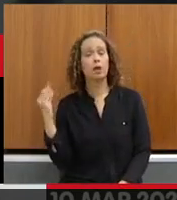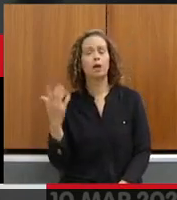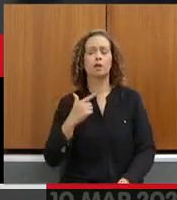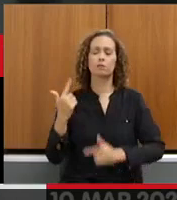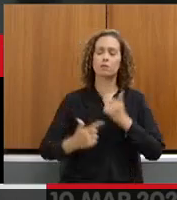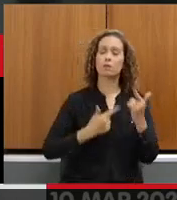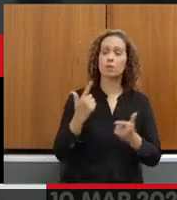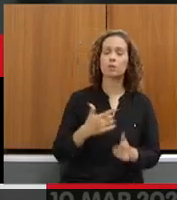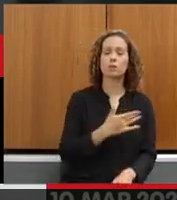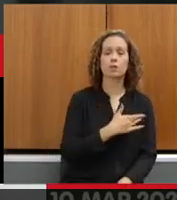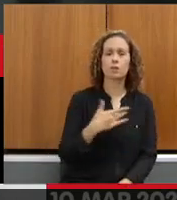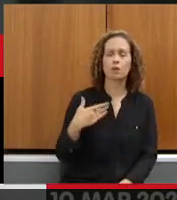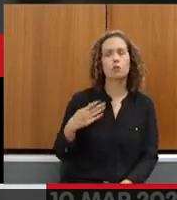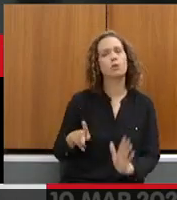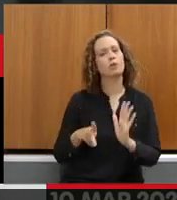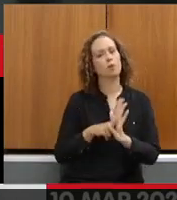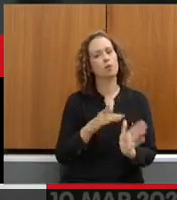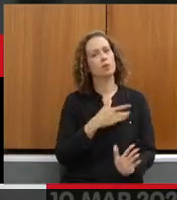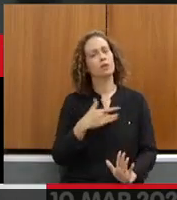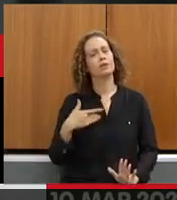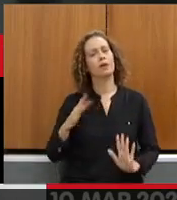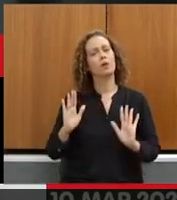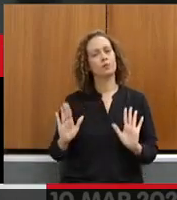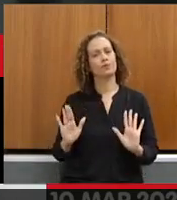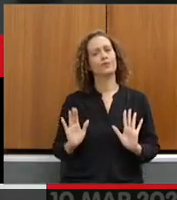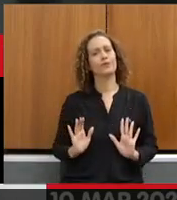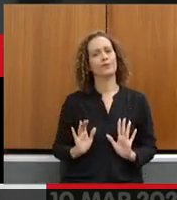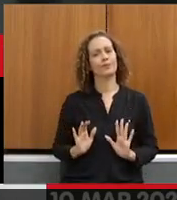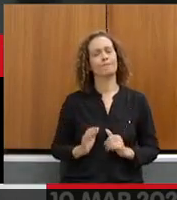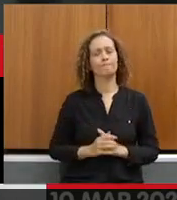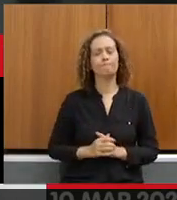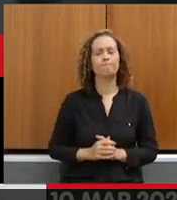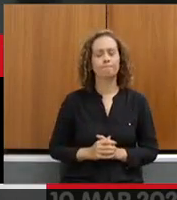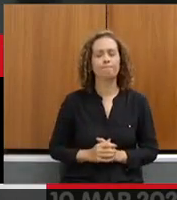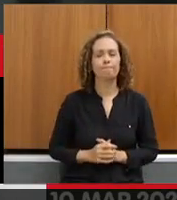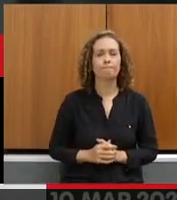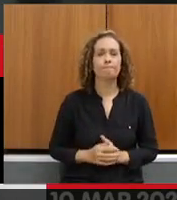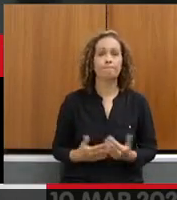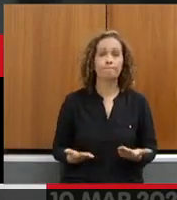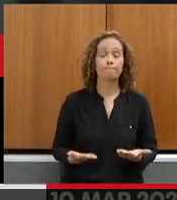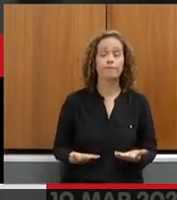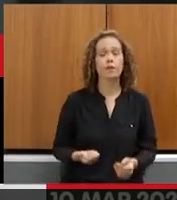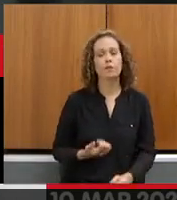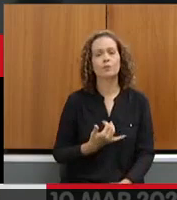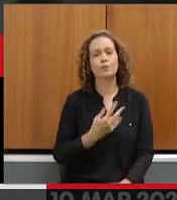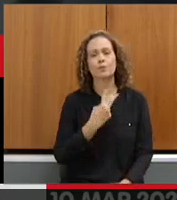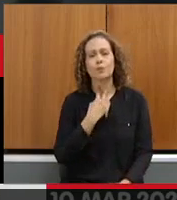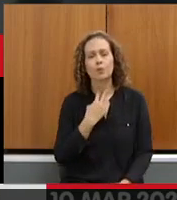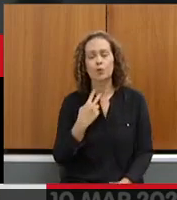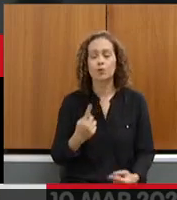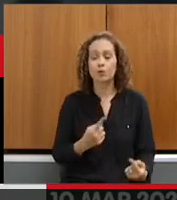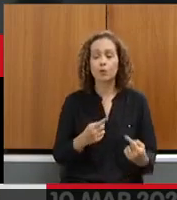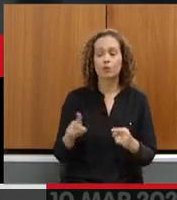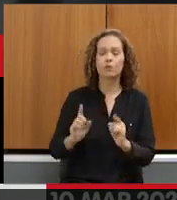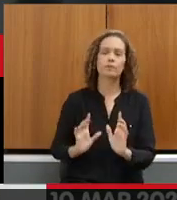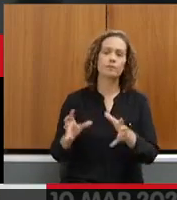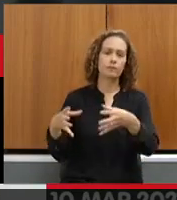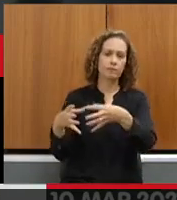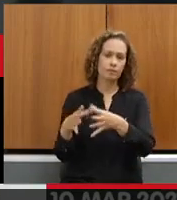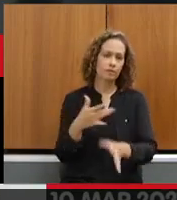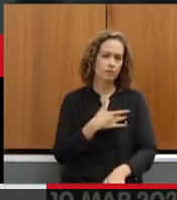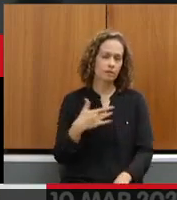saúde não seja da Saúde Eu acho que isso aí seria uma negação é até mesmo e no contra a nossa equipe da saúde lá